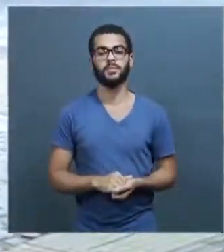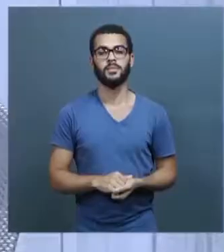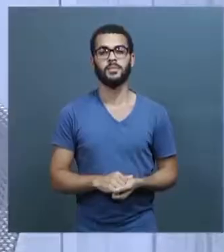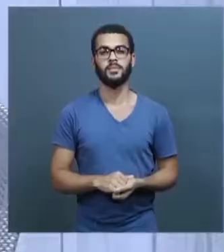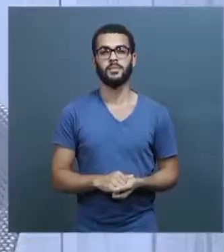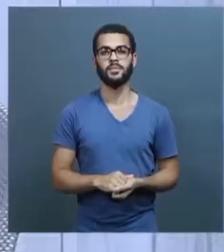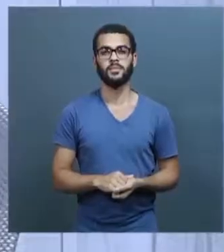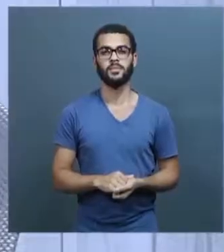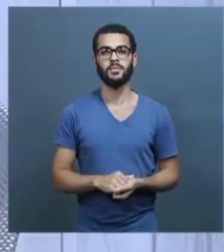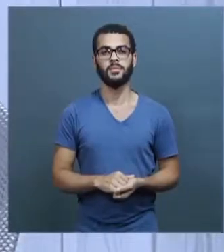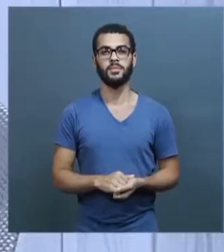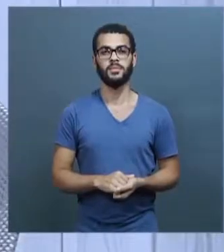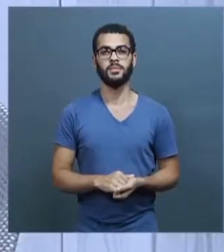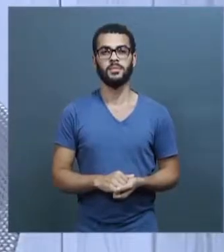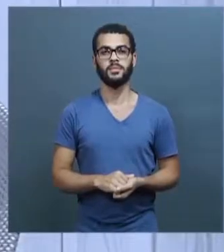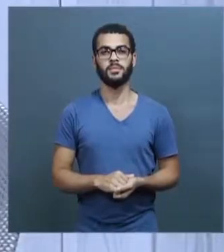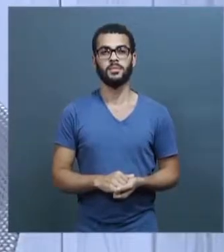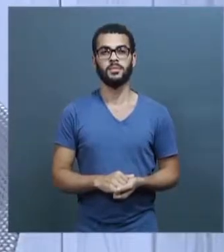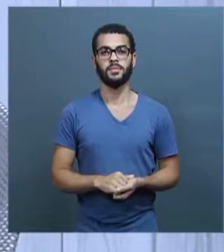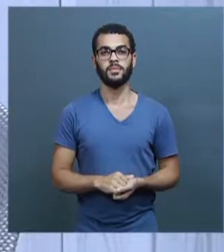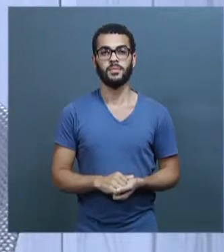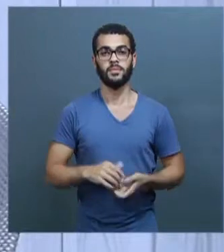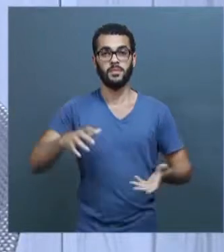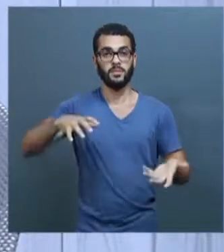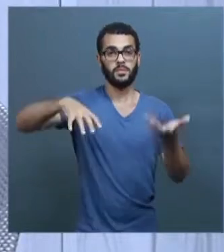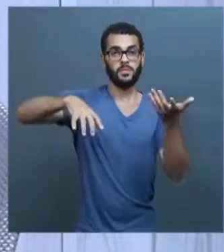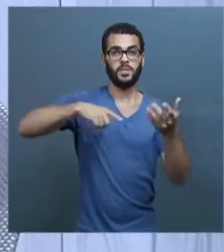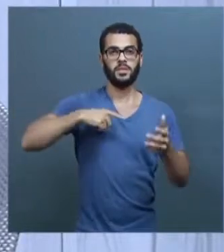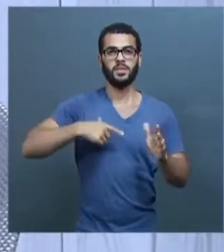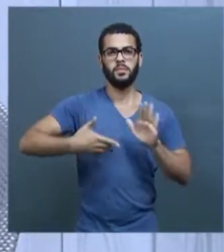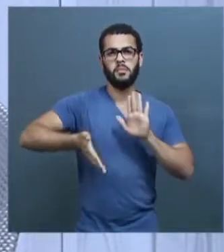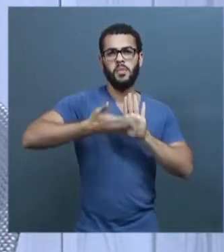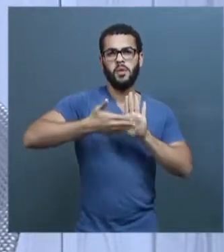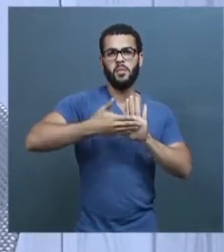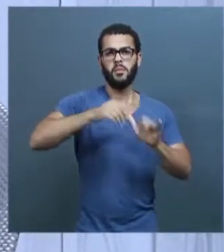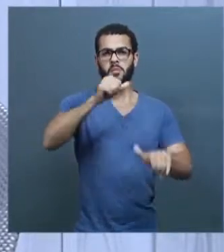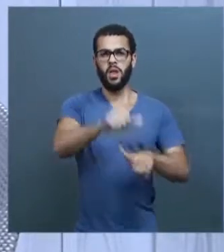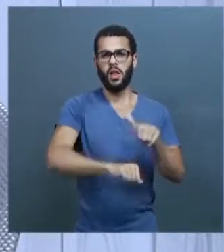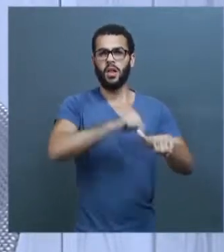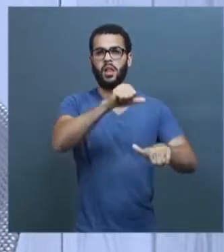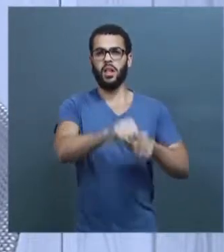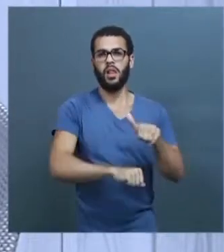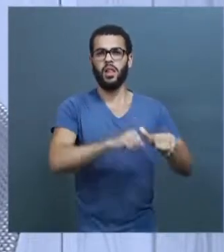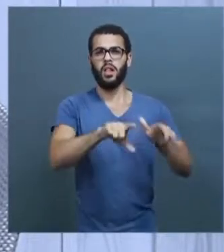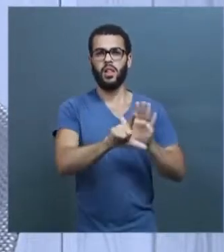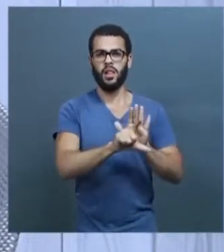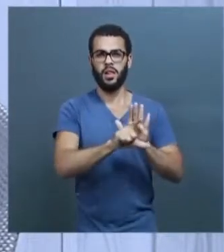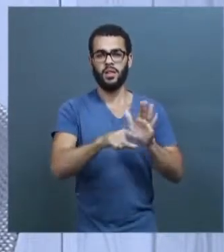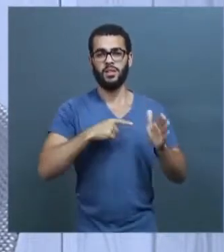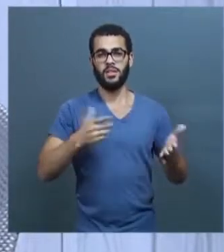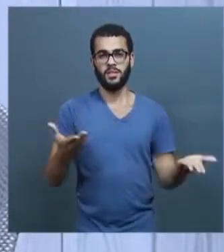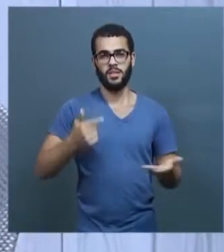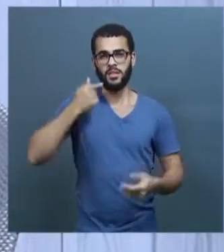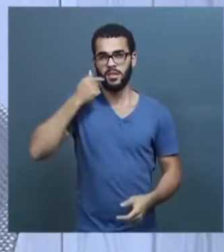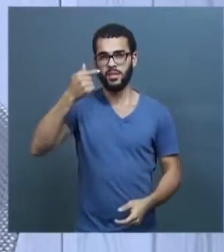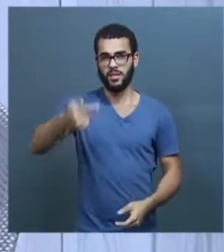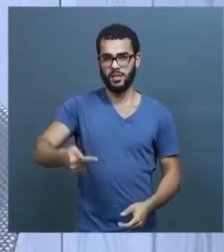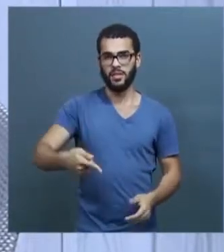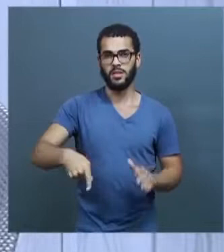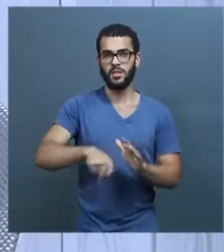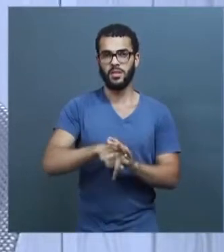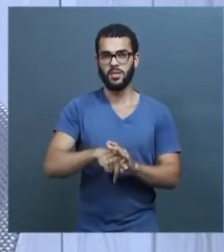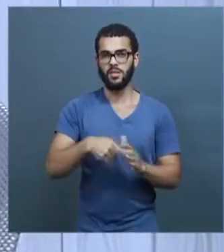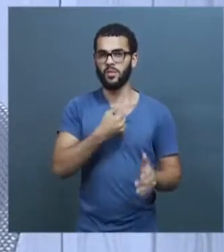UFO. No Congresso, as propostas de mudanças em leis apresentadas essa semana pelo